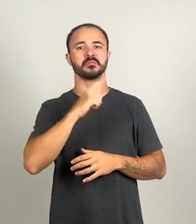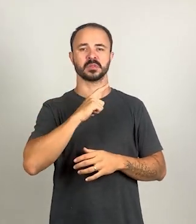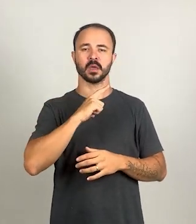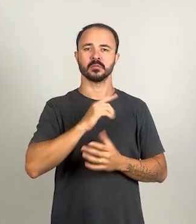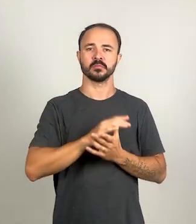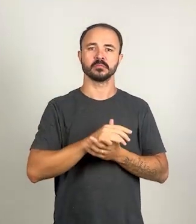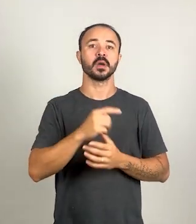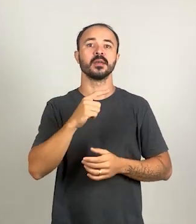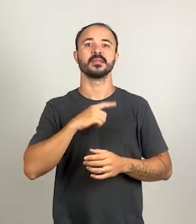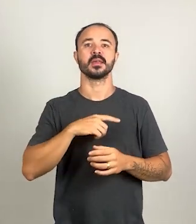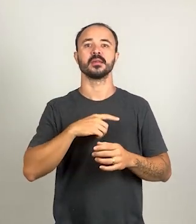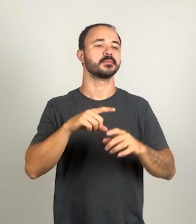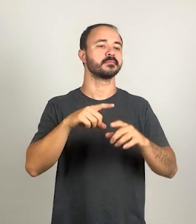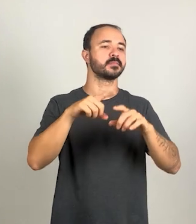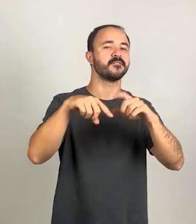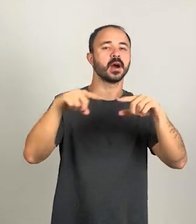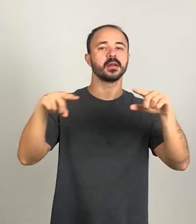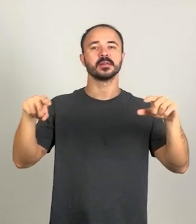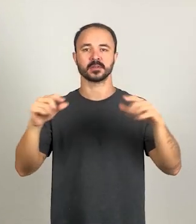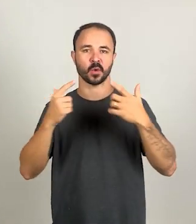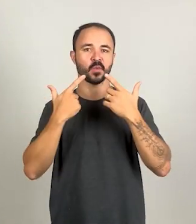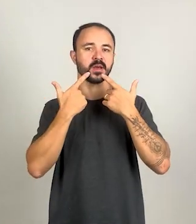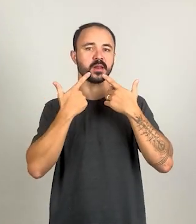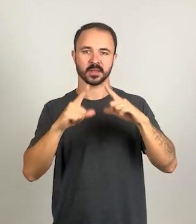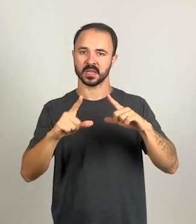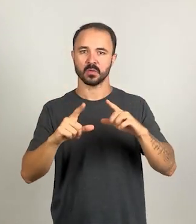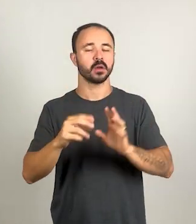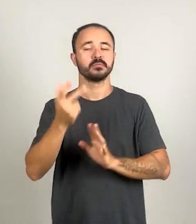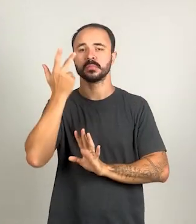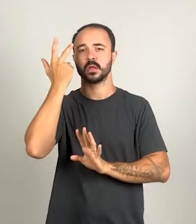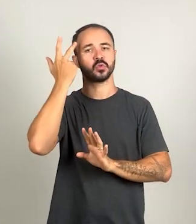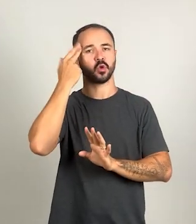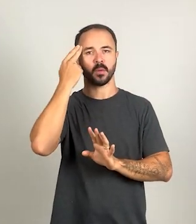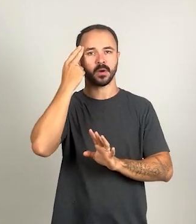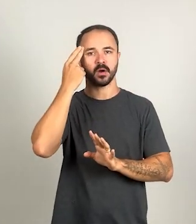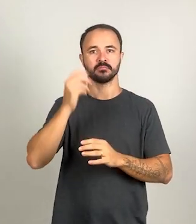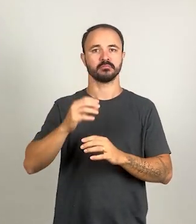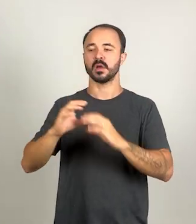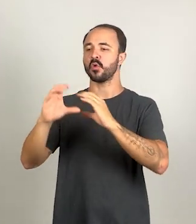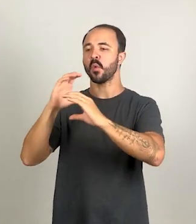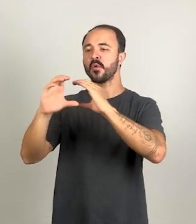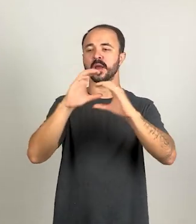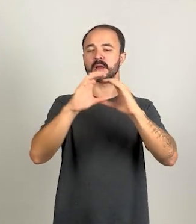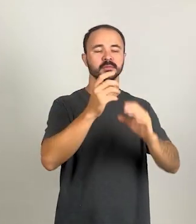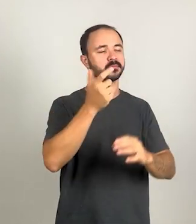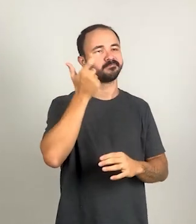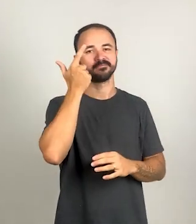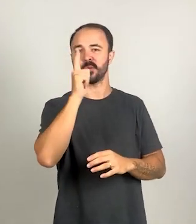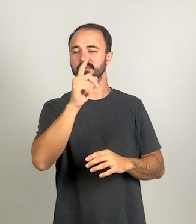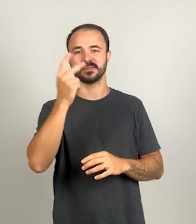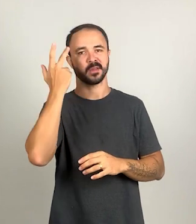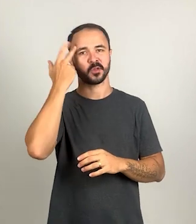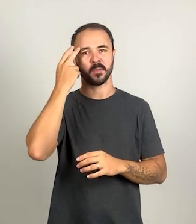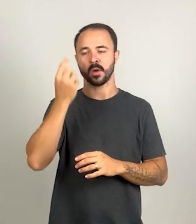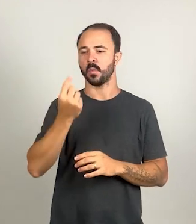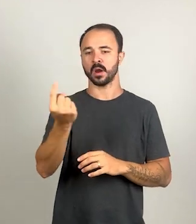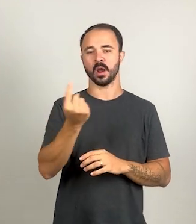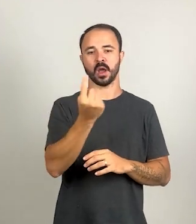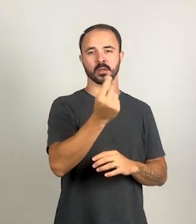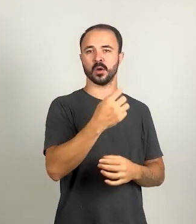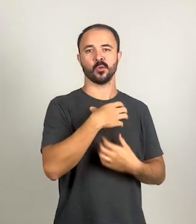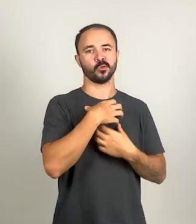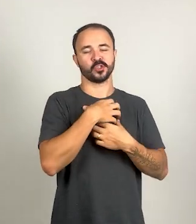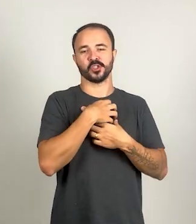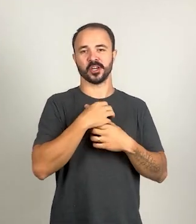linguística é adequada para atender as necessidades comunicativas e cognitivas do falante assim quando